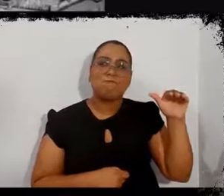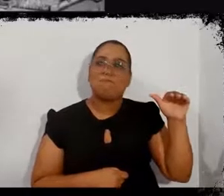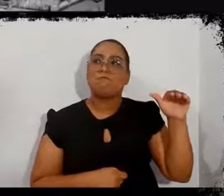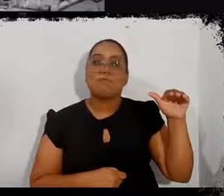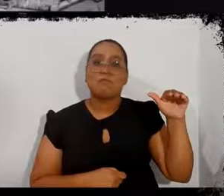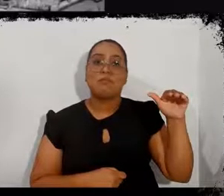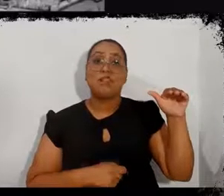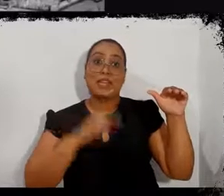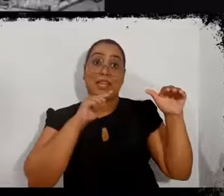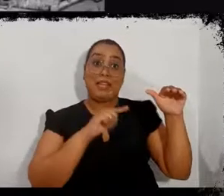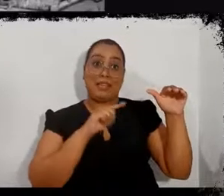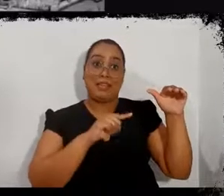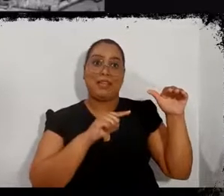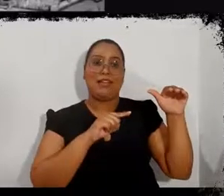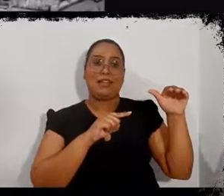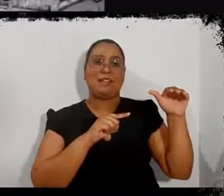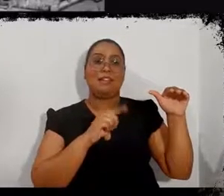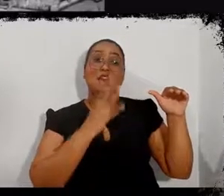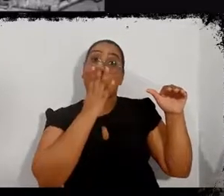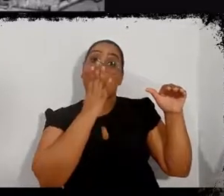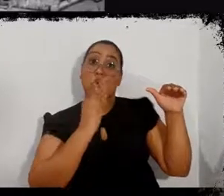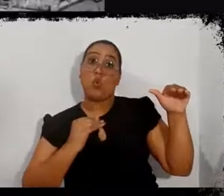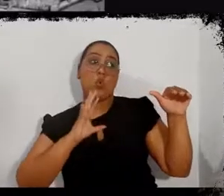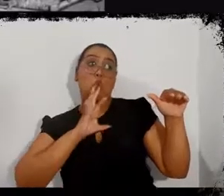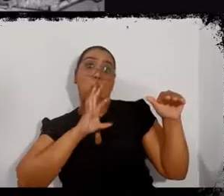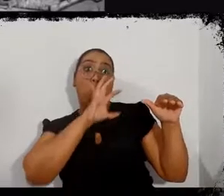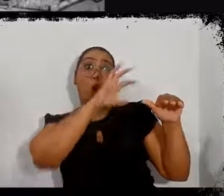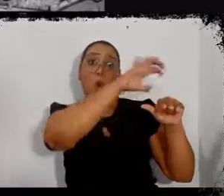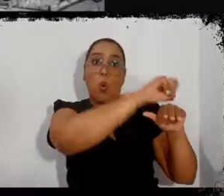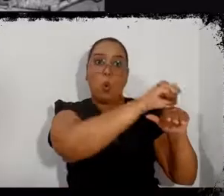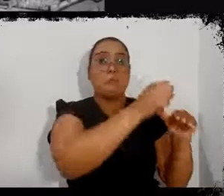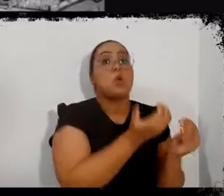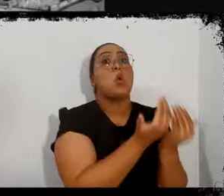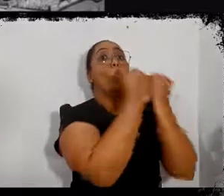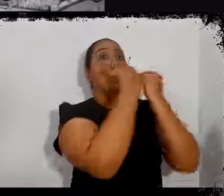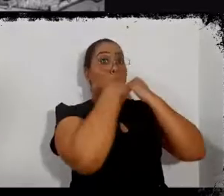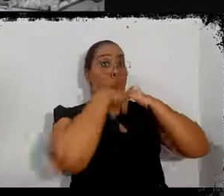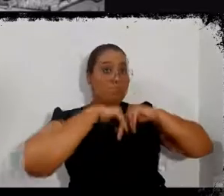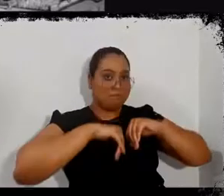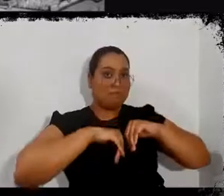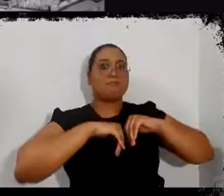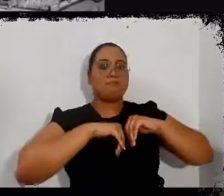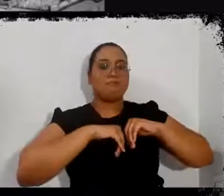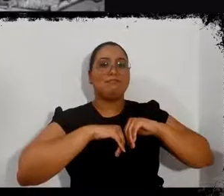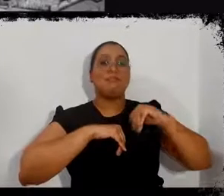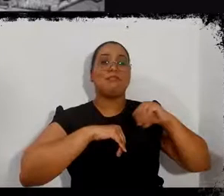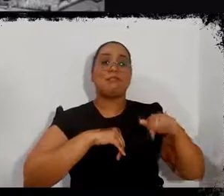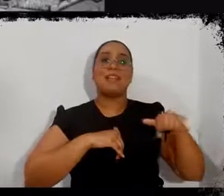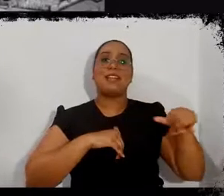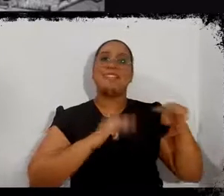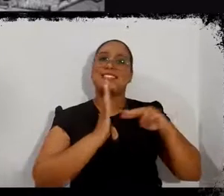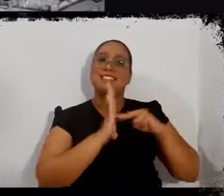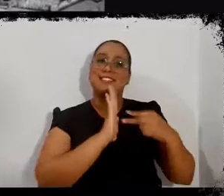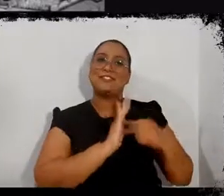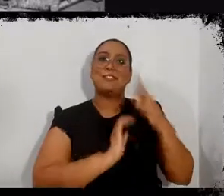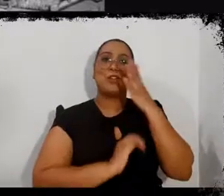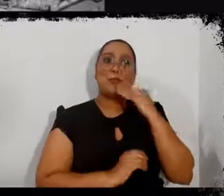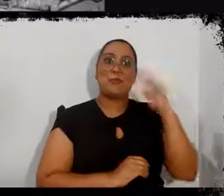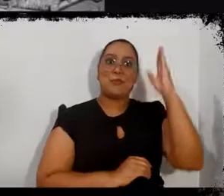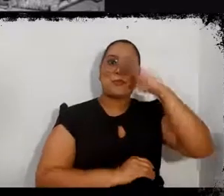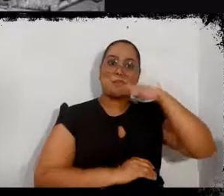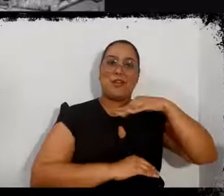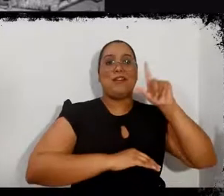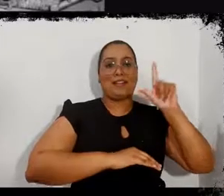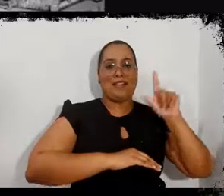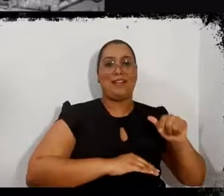nasce e renasce da escuridão da noite, representada pelo lobo. O lobo é a